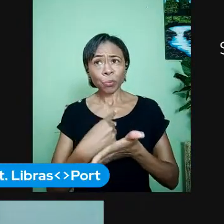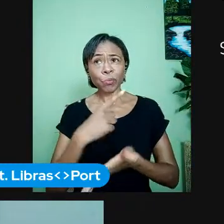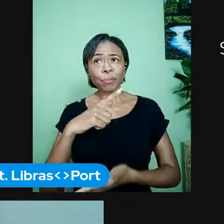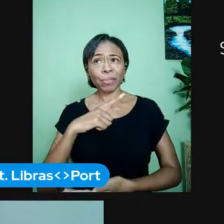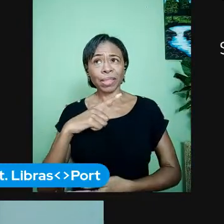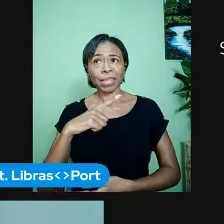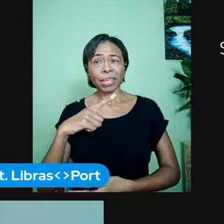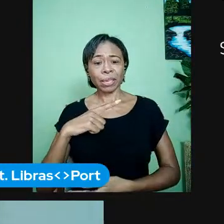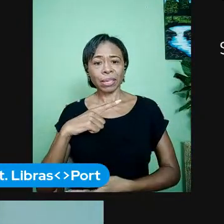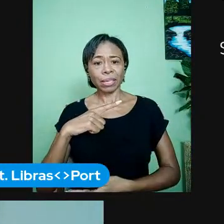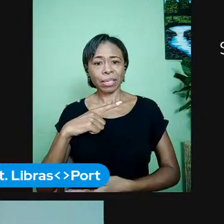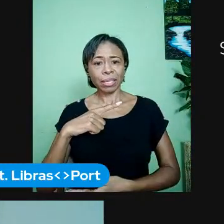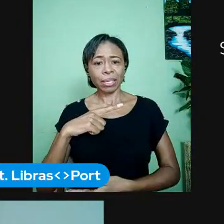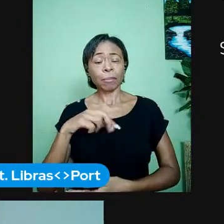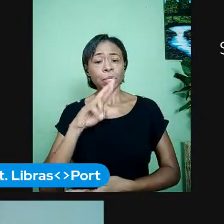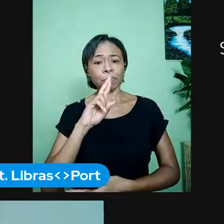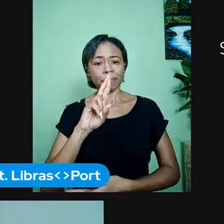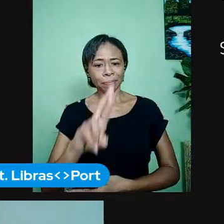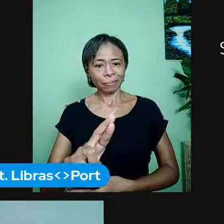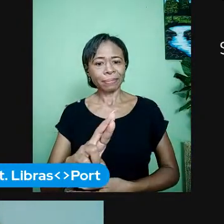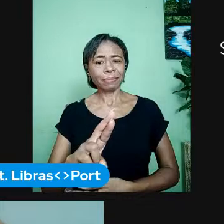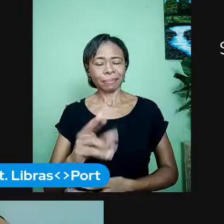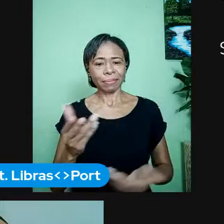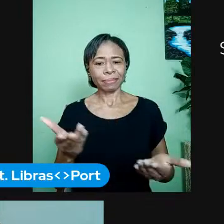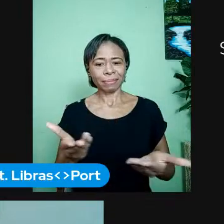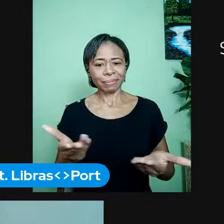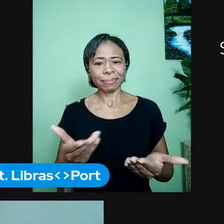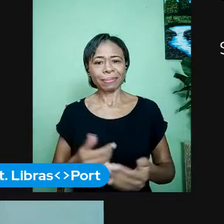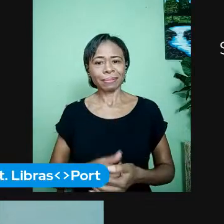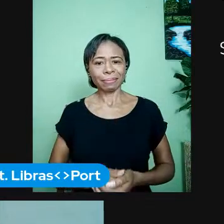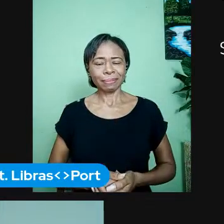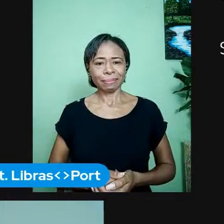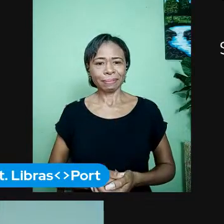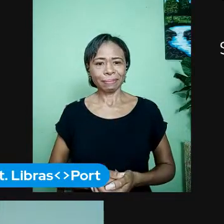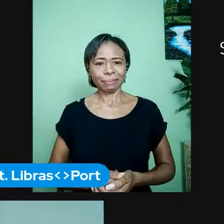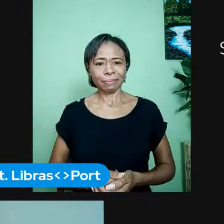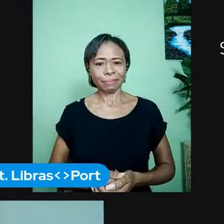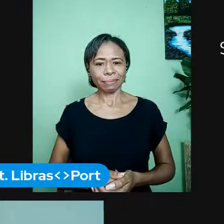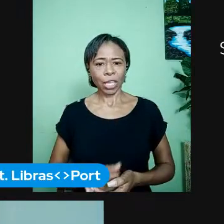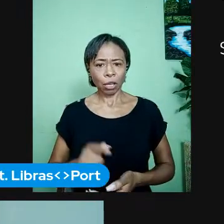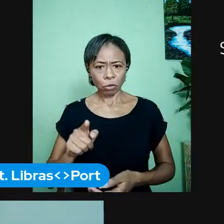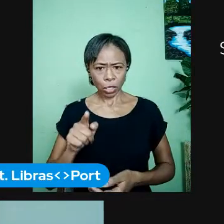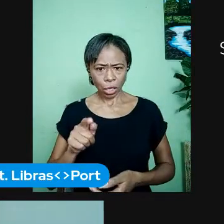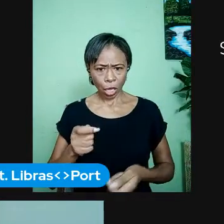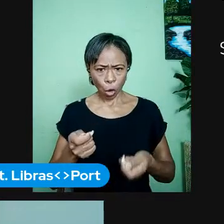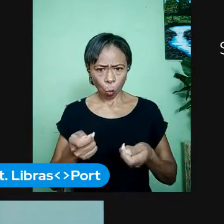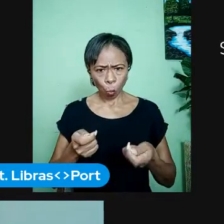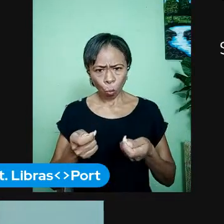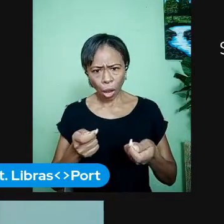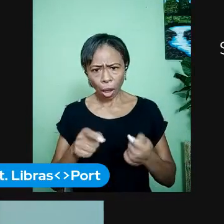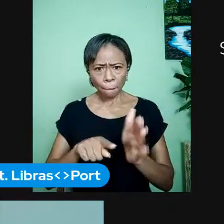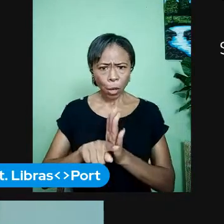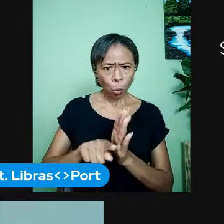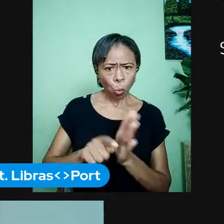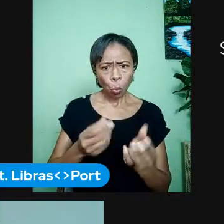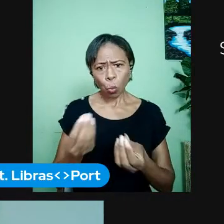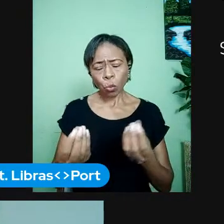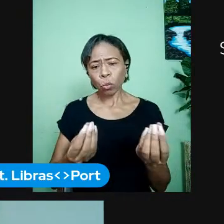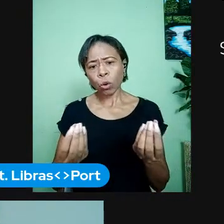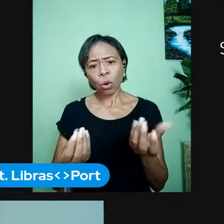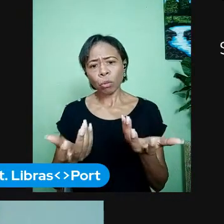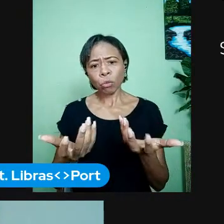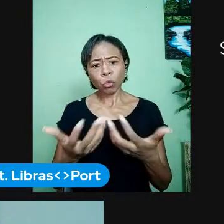gente respondendo. Né, Diego, você vai controlar aí as perguntas? Como é que você quer fazer? Como é que a gente pode